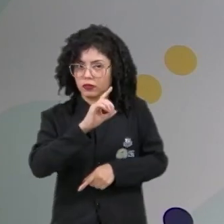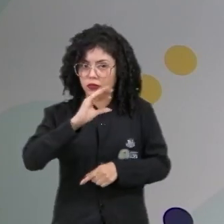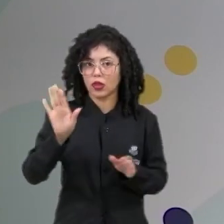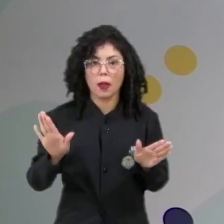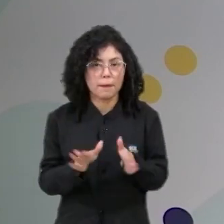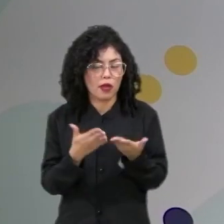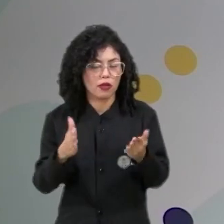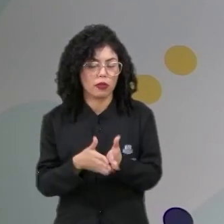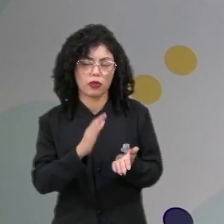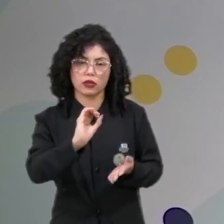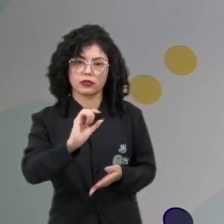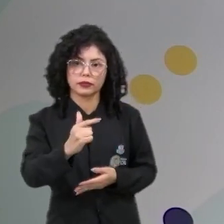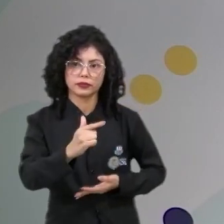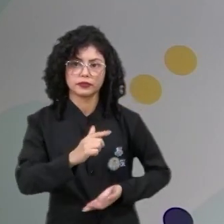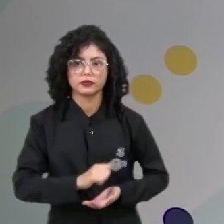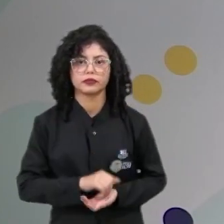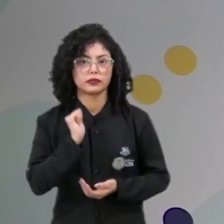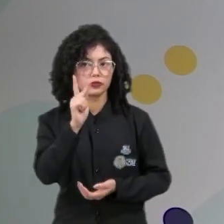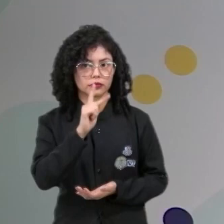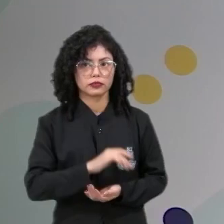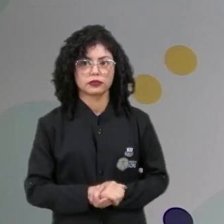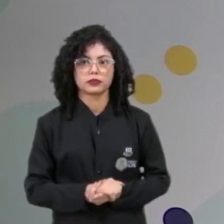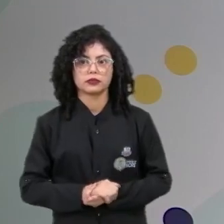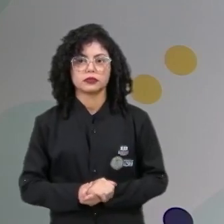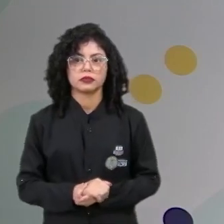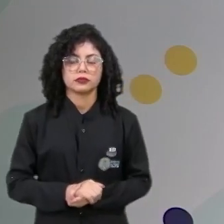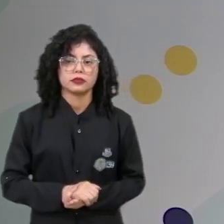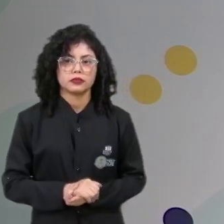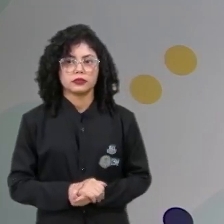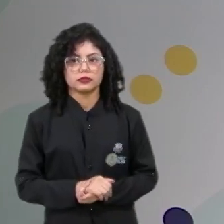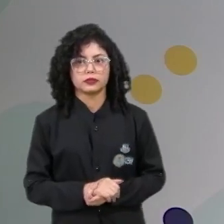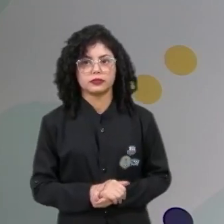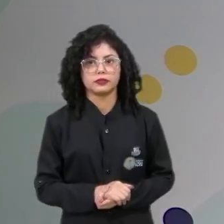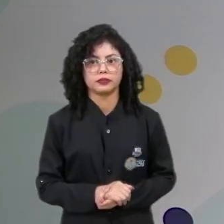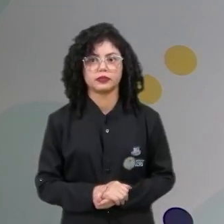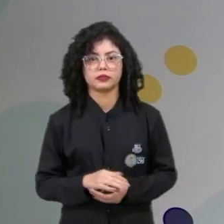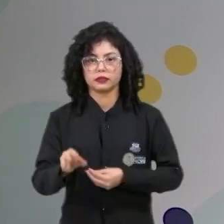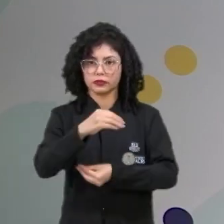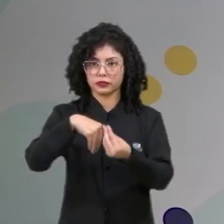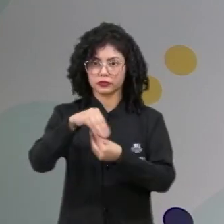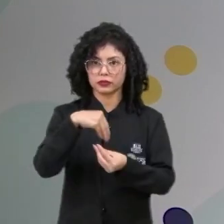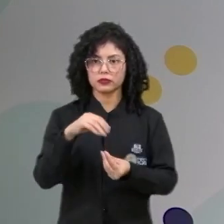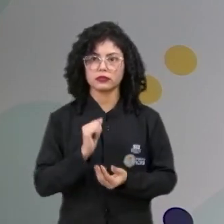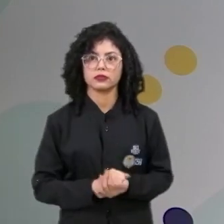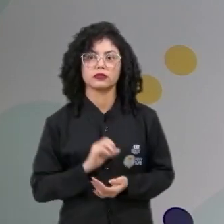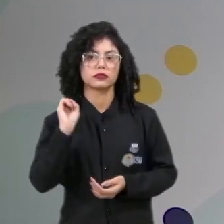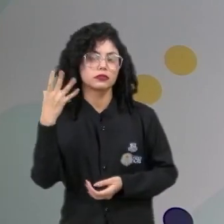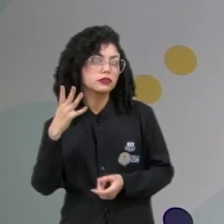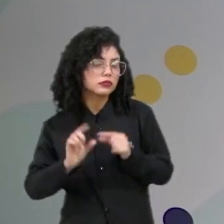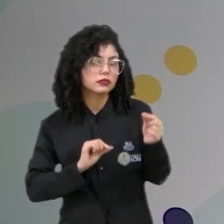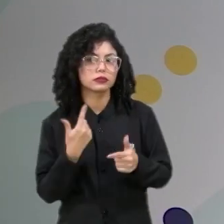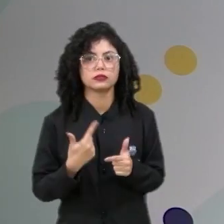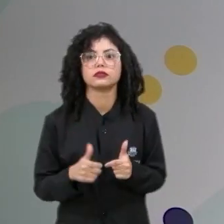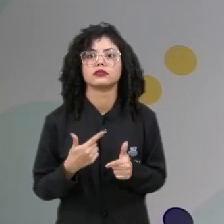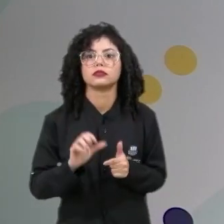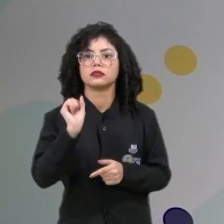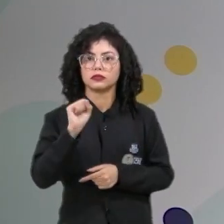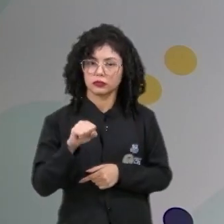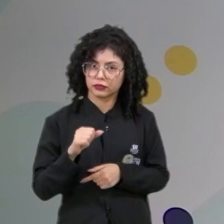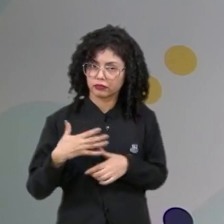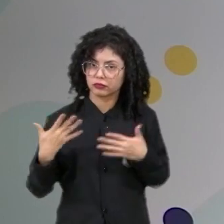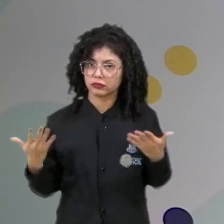ele é pobre em oxigênio. Tá ok? Belezinha? Se misturasse, professor, ia acontecer algum problema?